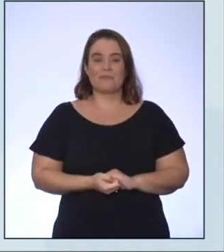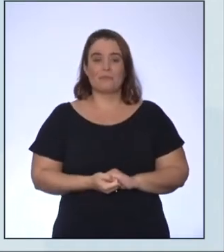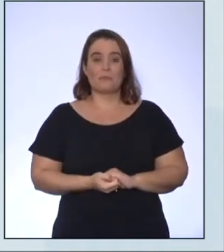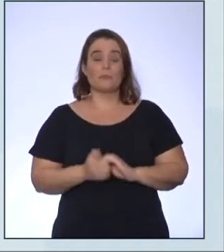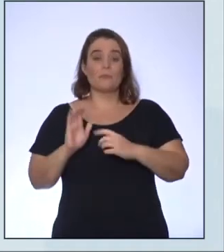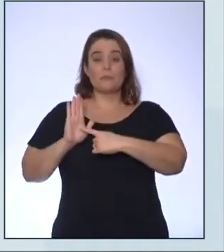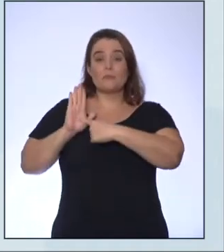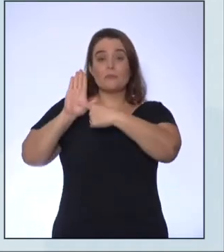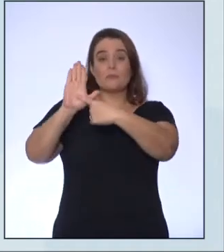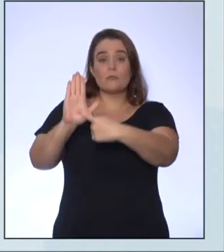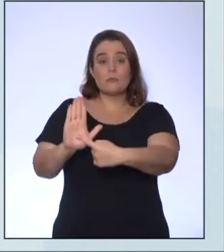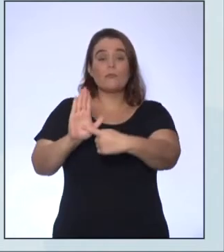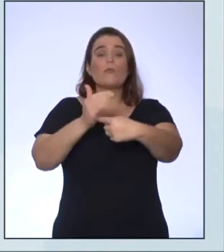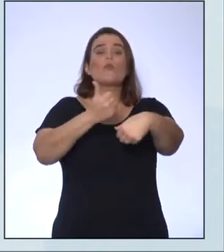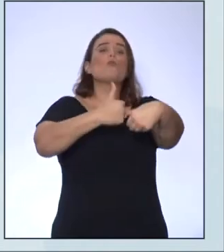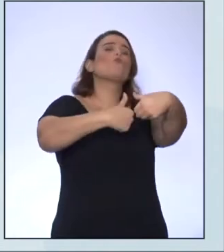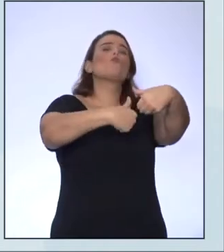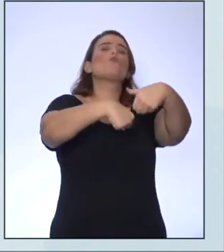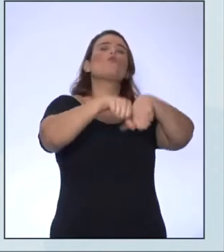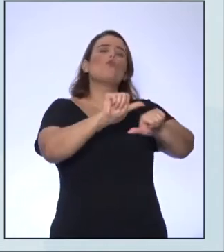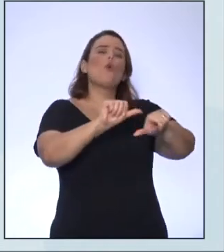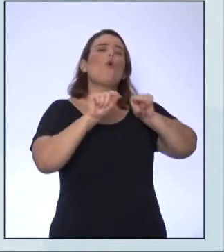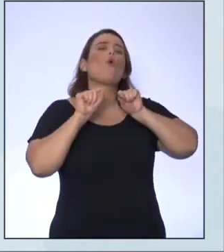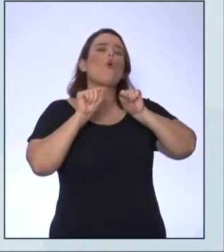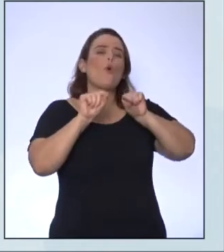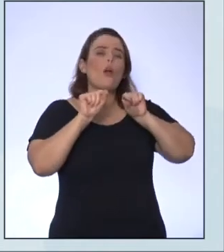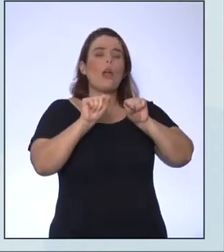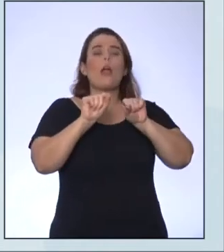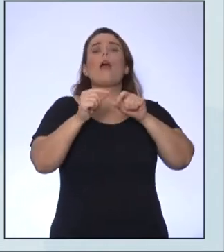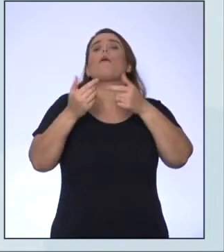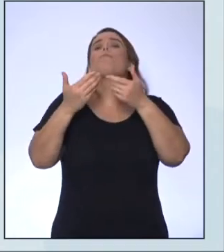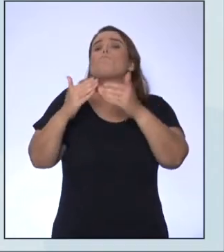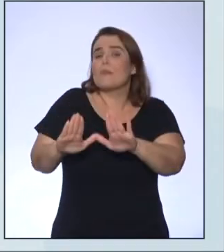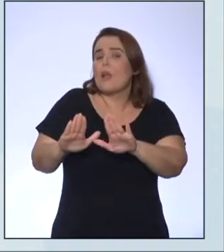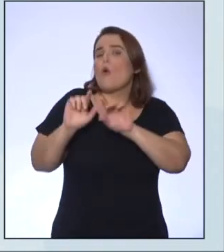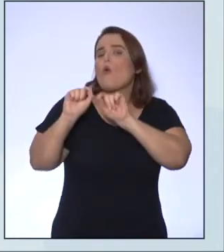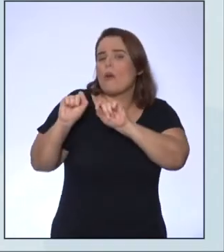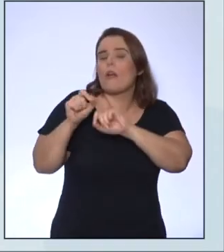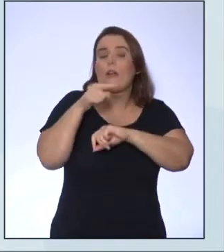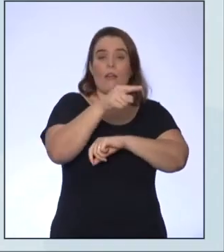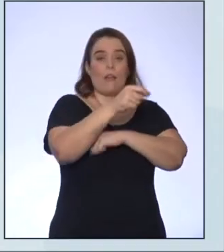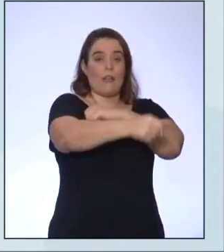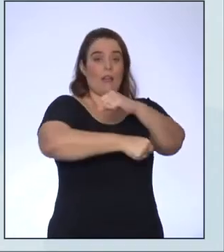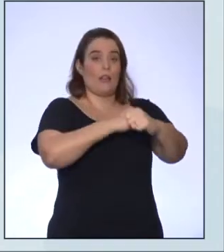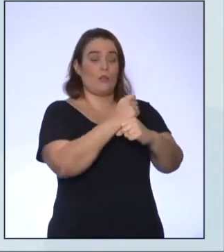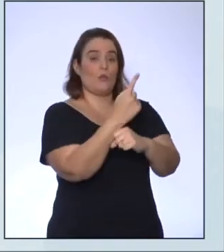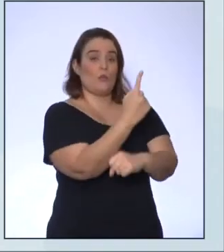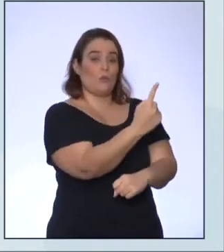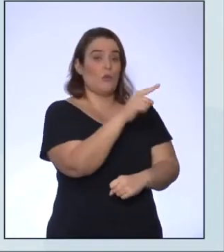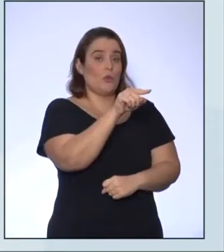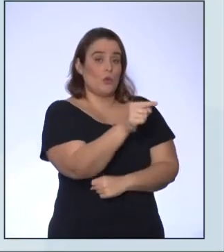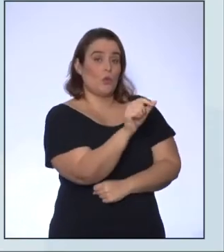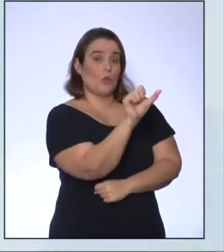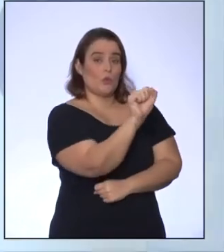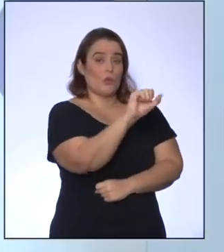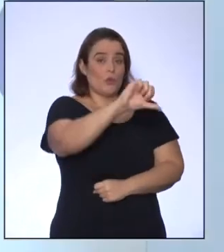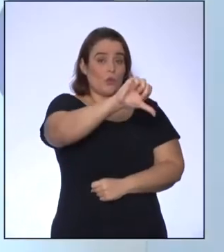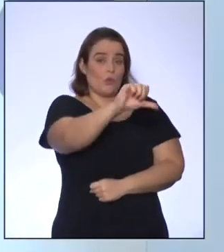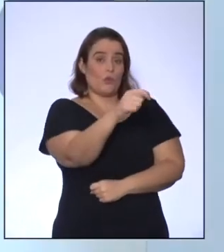as mudanças e permanências na paisagem entre o período de 1891 e